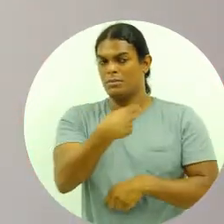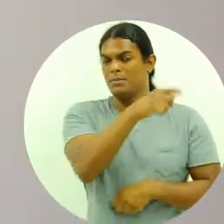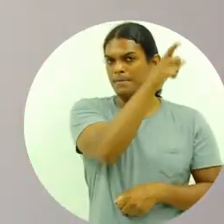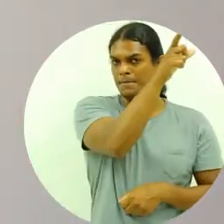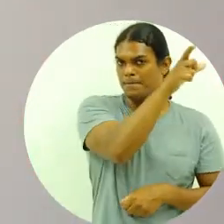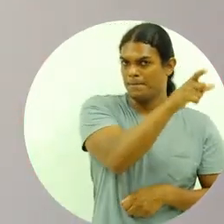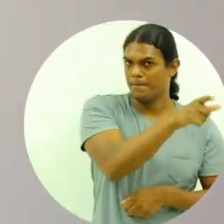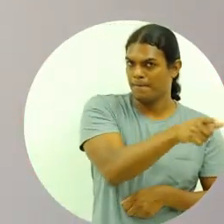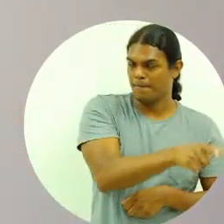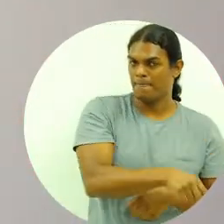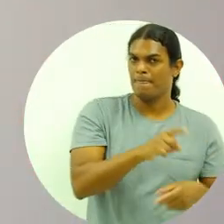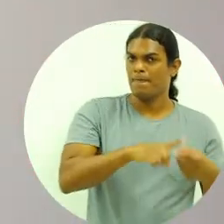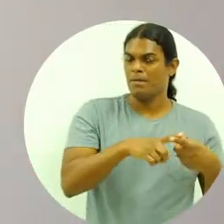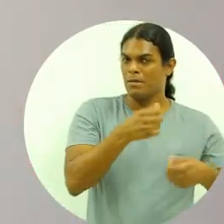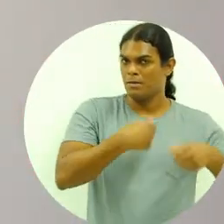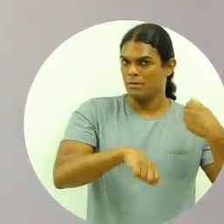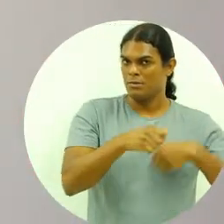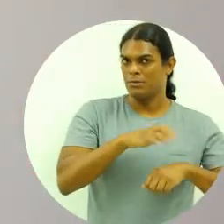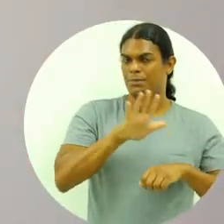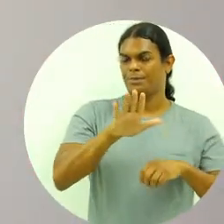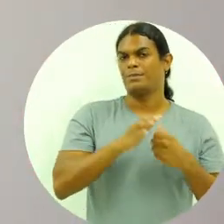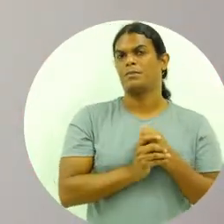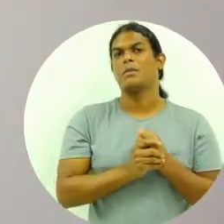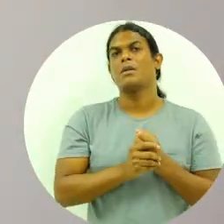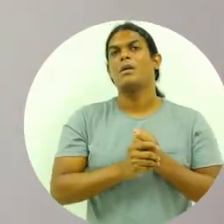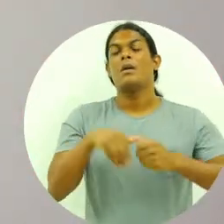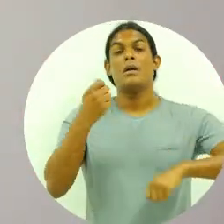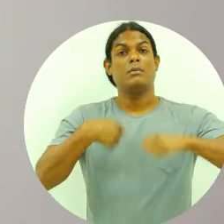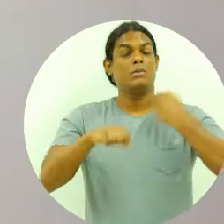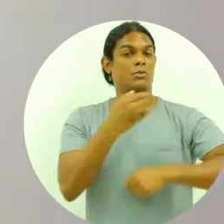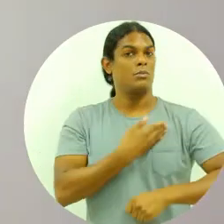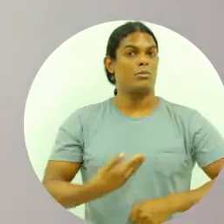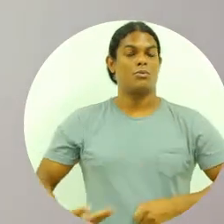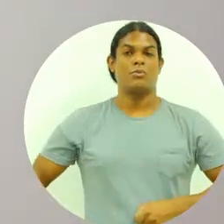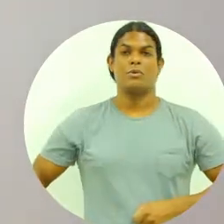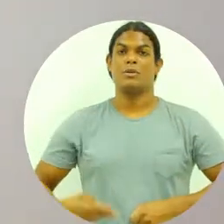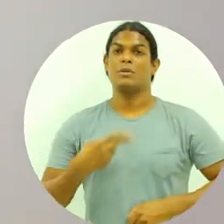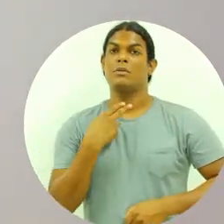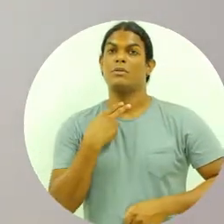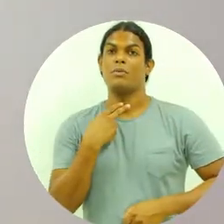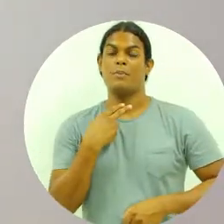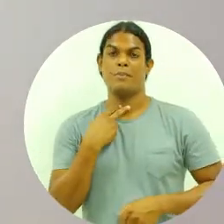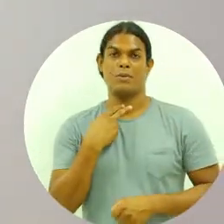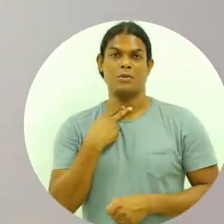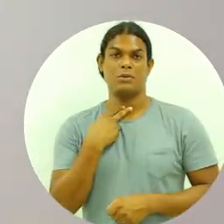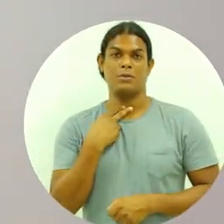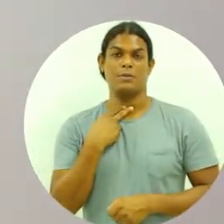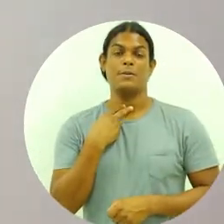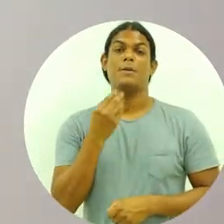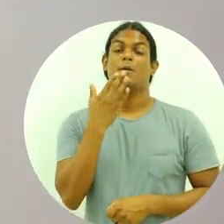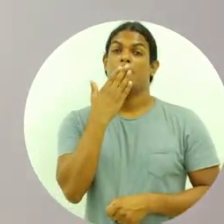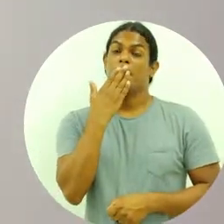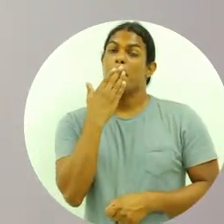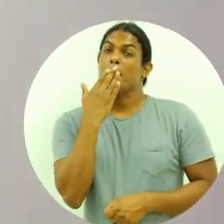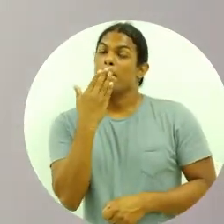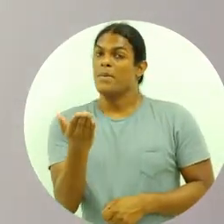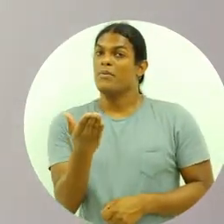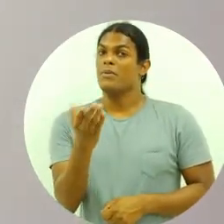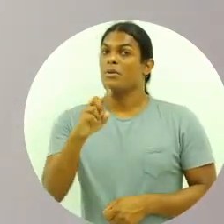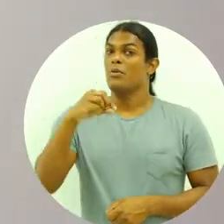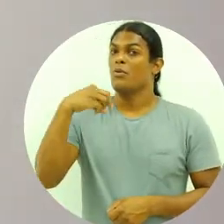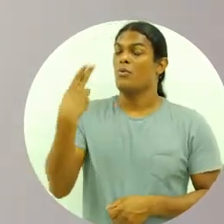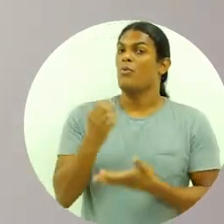entender. A administração pública jamais poderá, em decorrência do princípio da impessoalidade, preterir